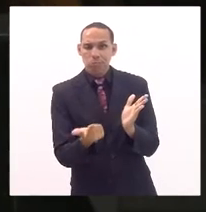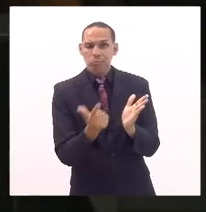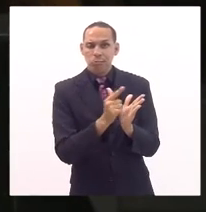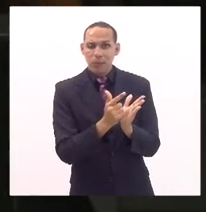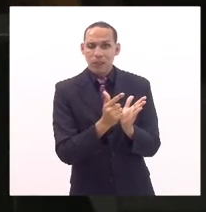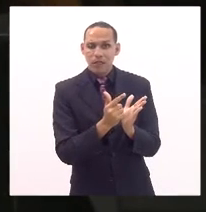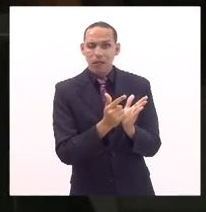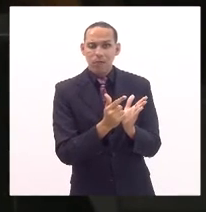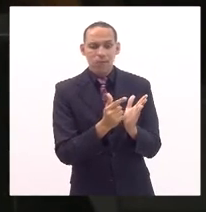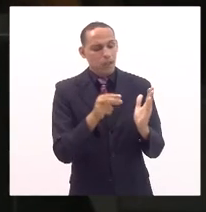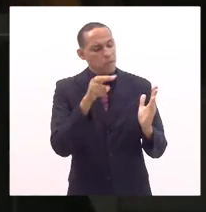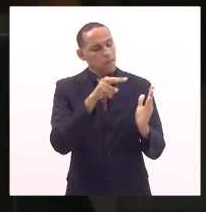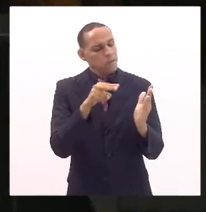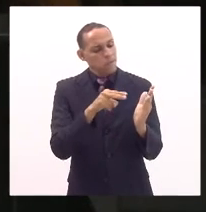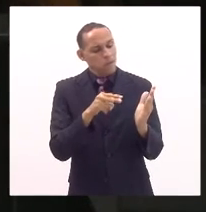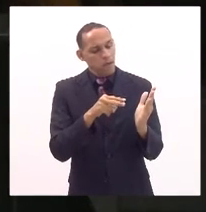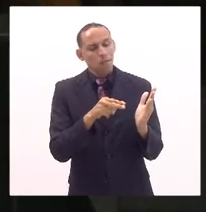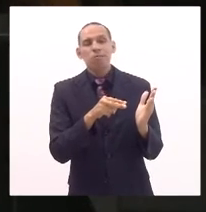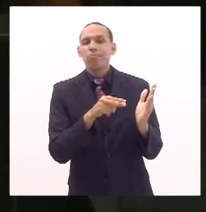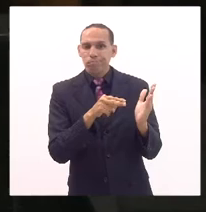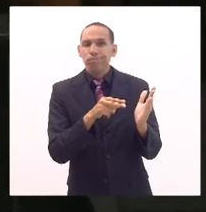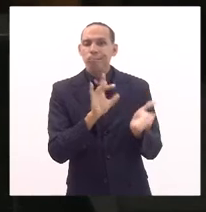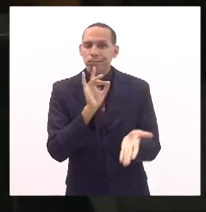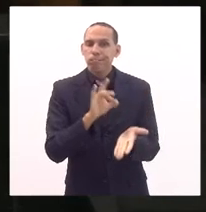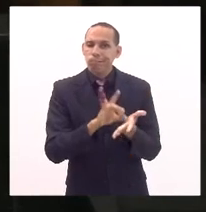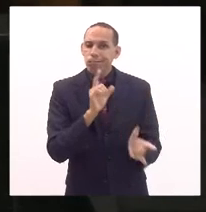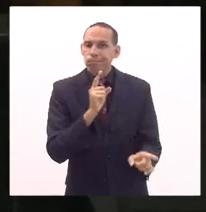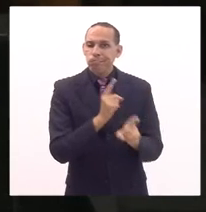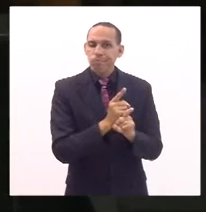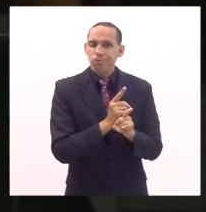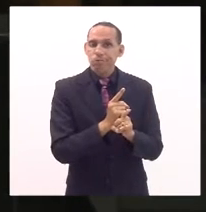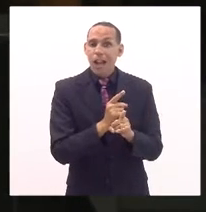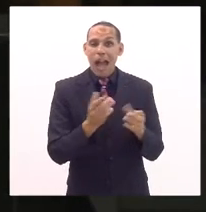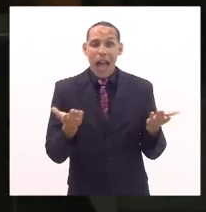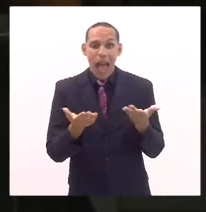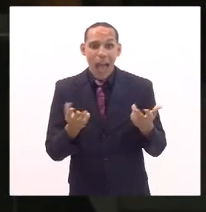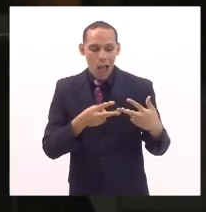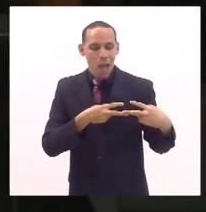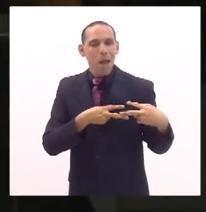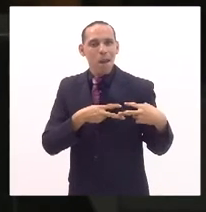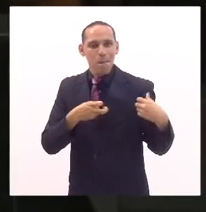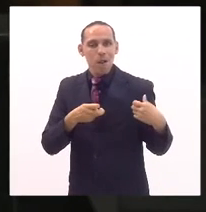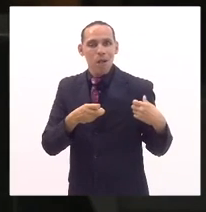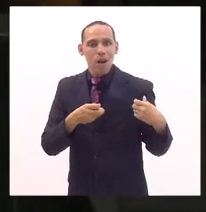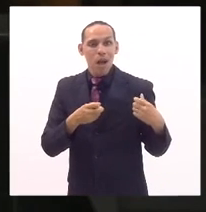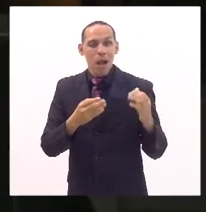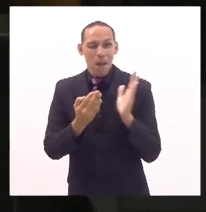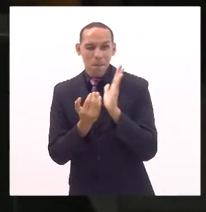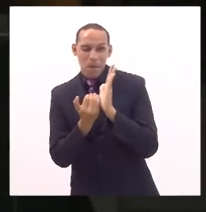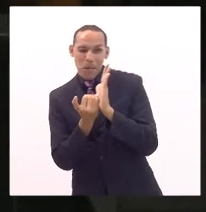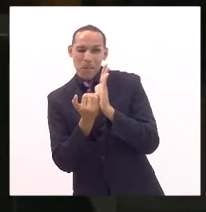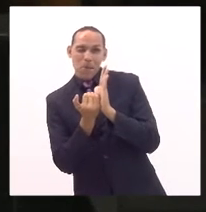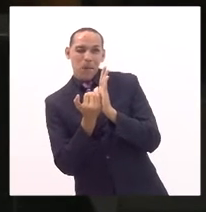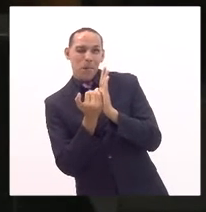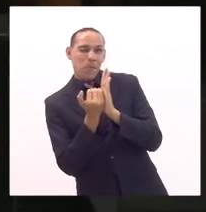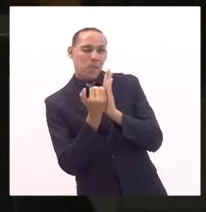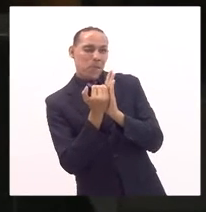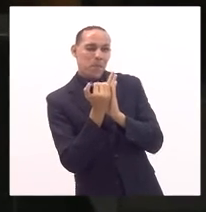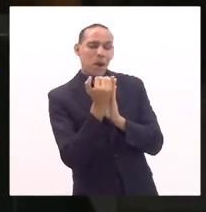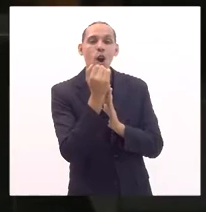e vai se confirmar a teu trabalho vai bater recorde de